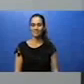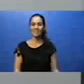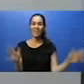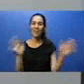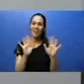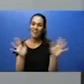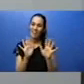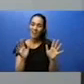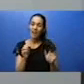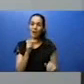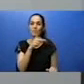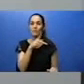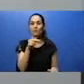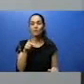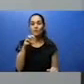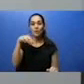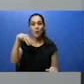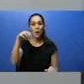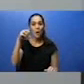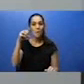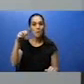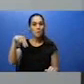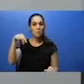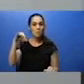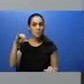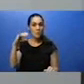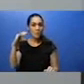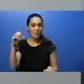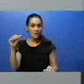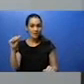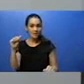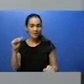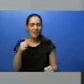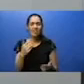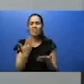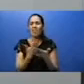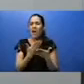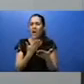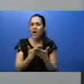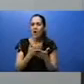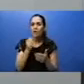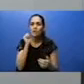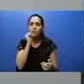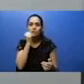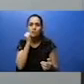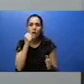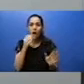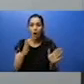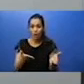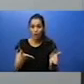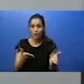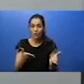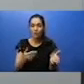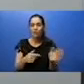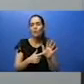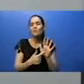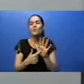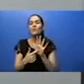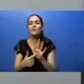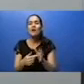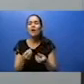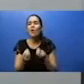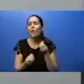Olá, eu sou a professora Mônica e na aula de ciências de hoje nós vamos falar sobre os fatores